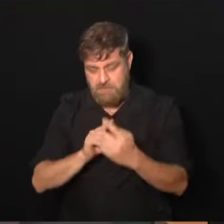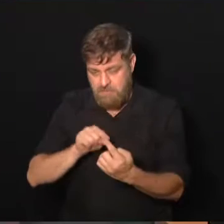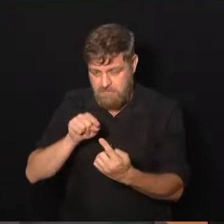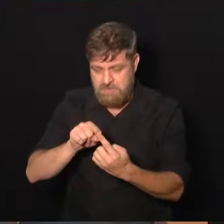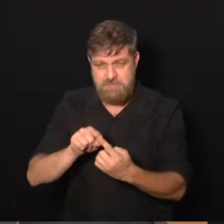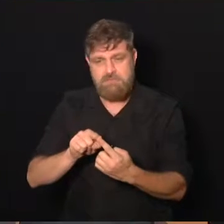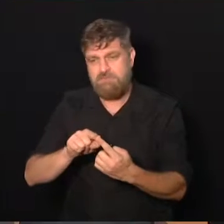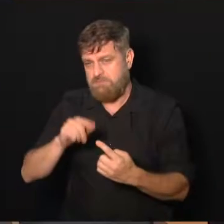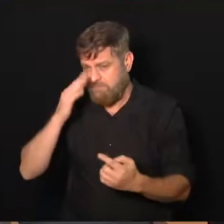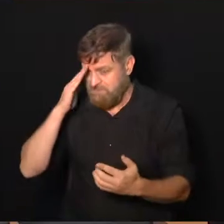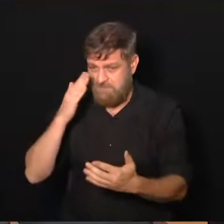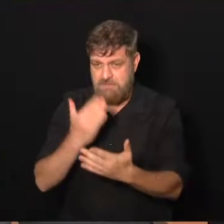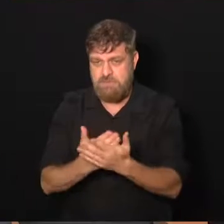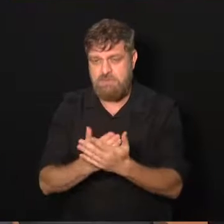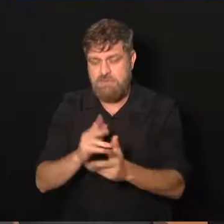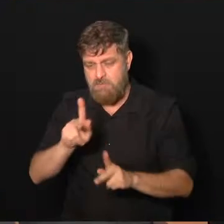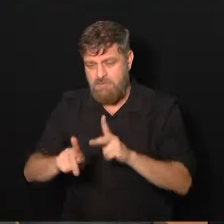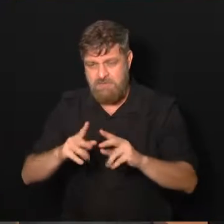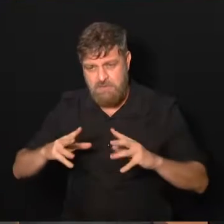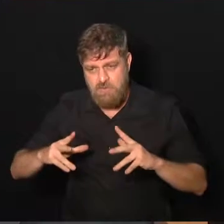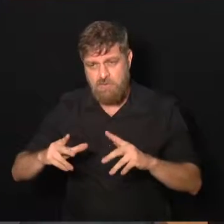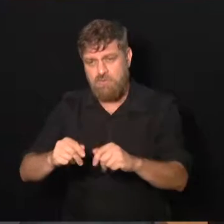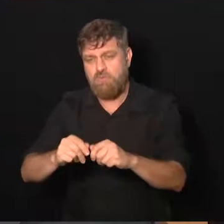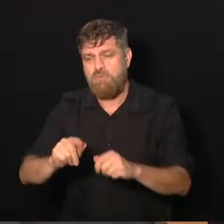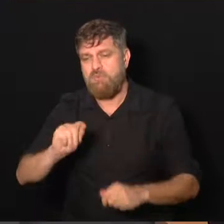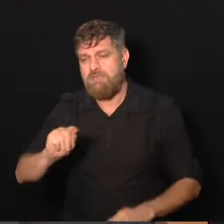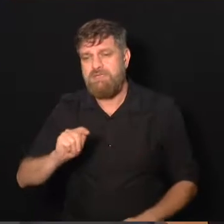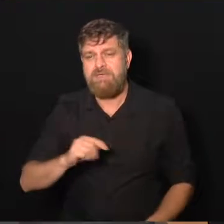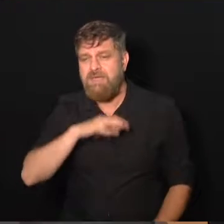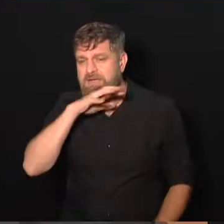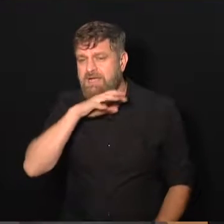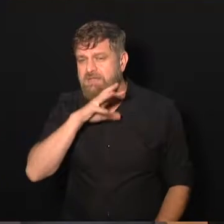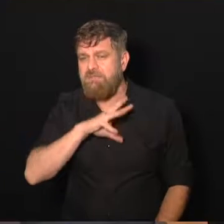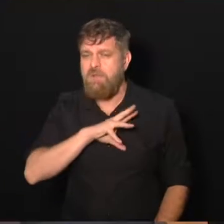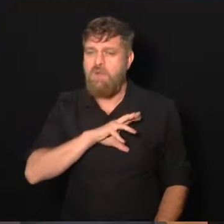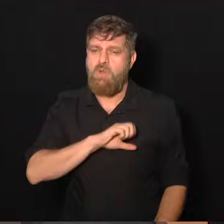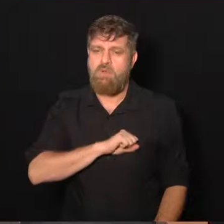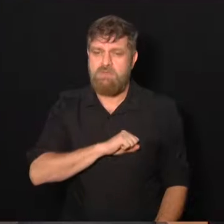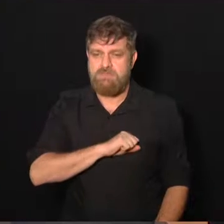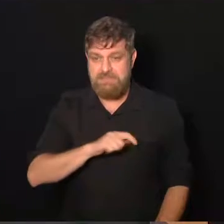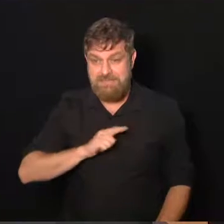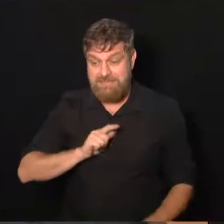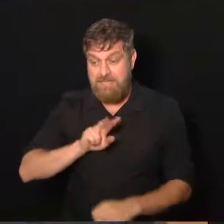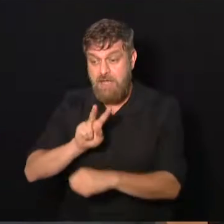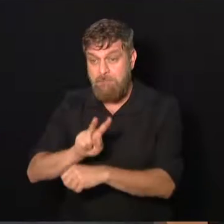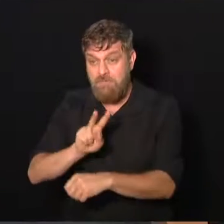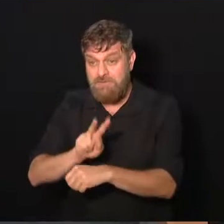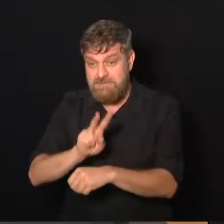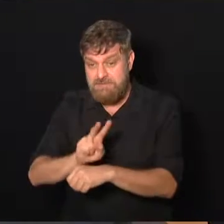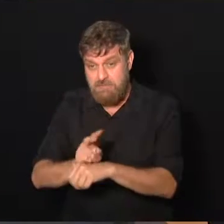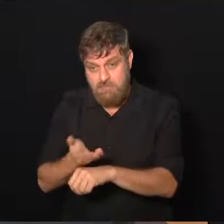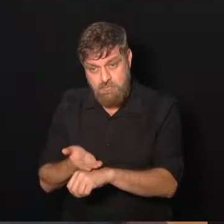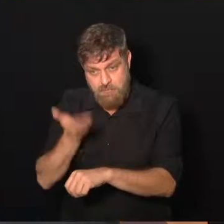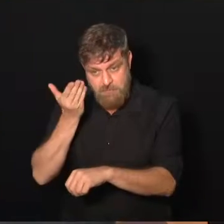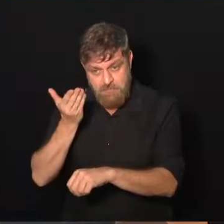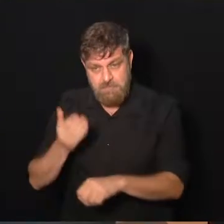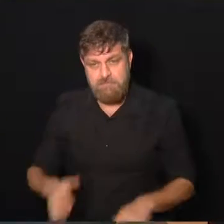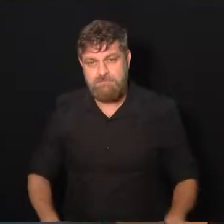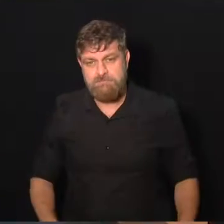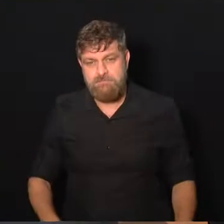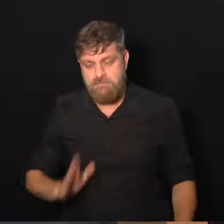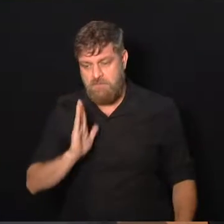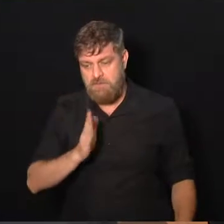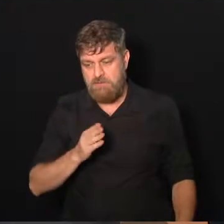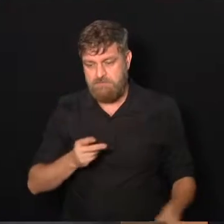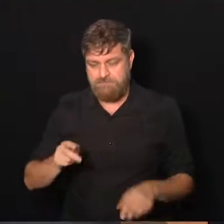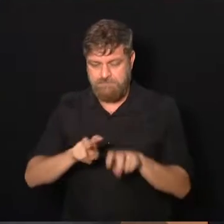vai levar a toda a população que realmente gosta dos animais e tem uma proteção a mais. Então eu queria convidar já de imediato para